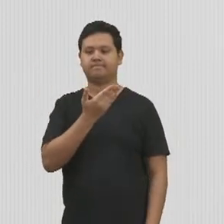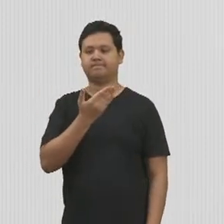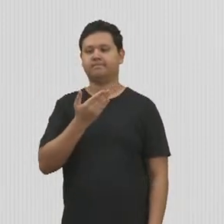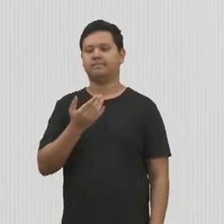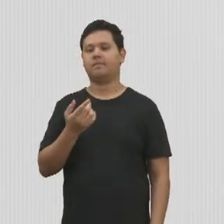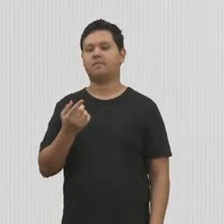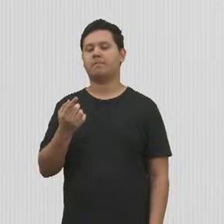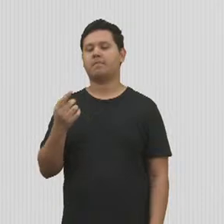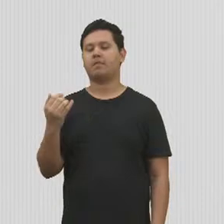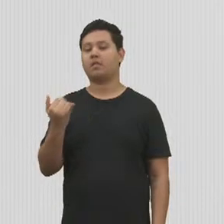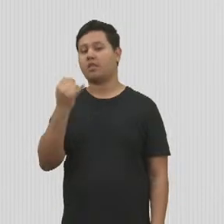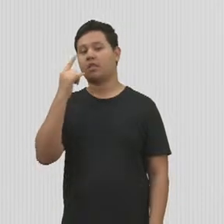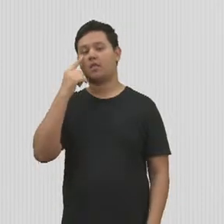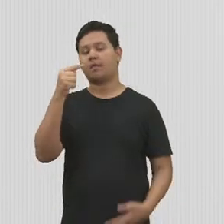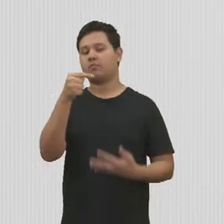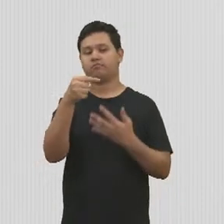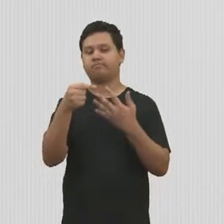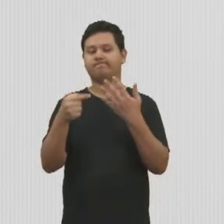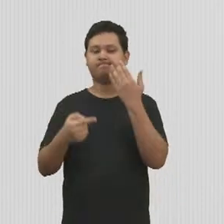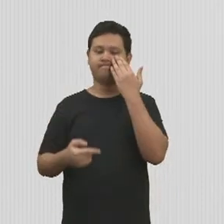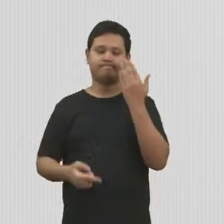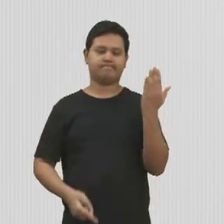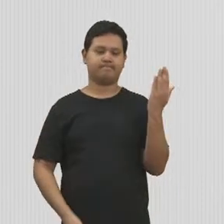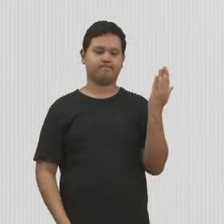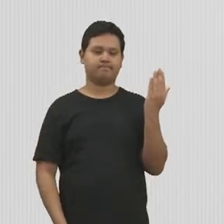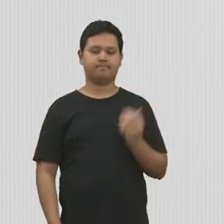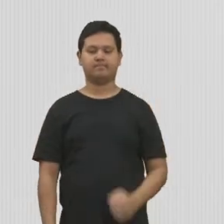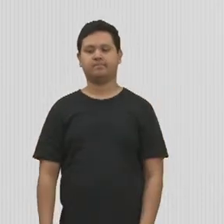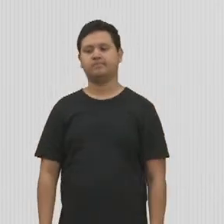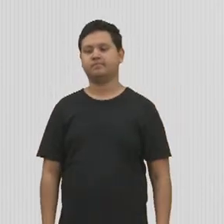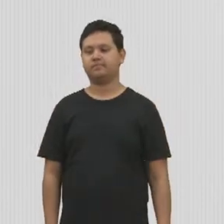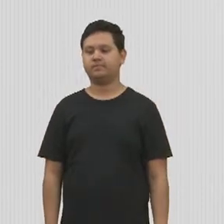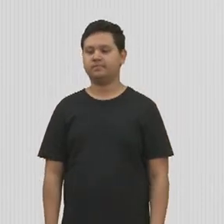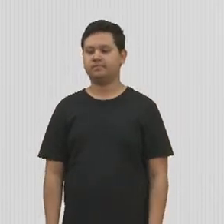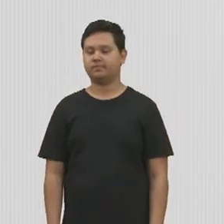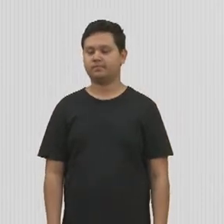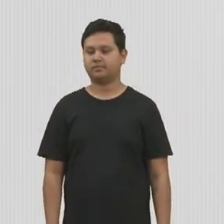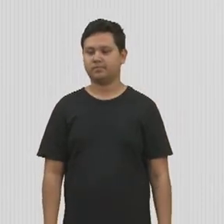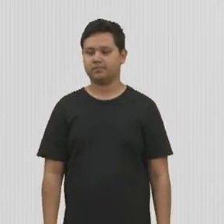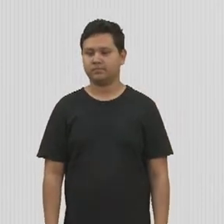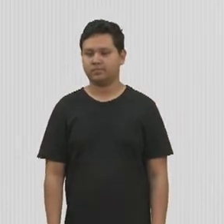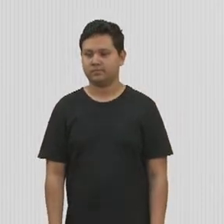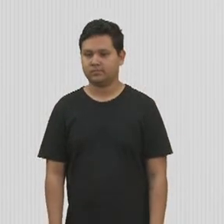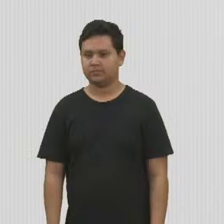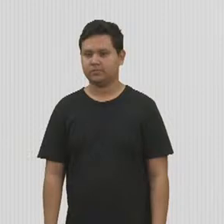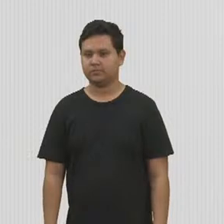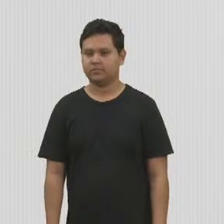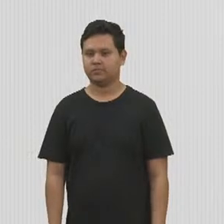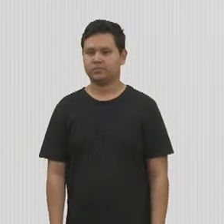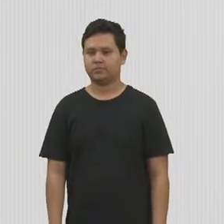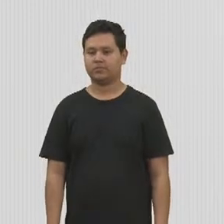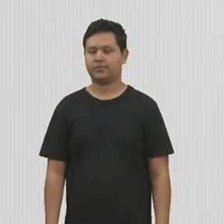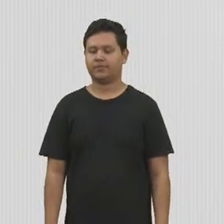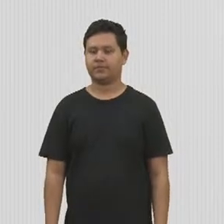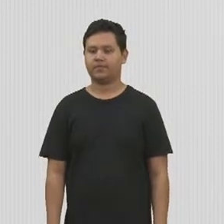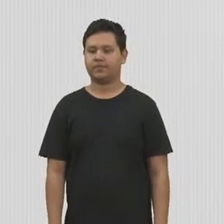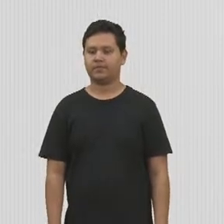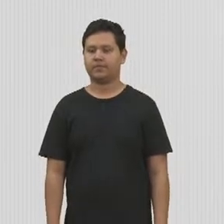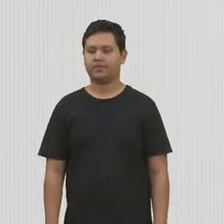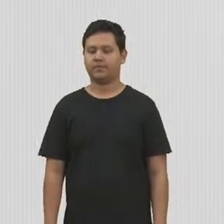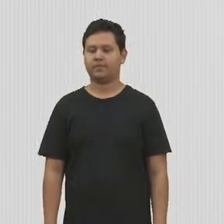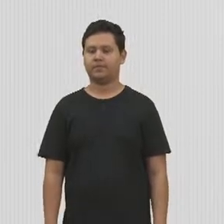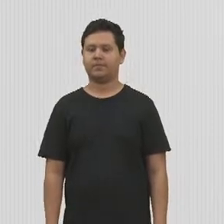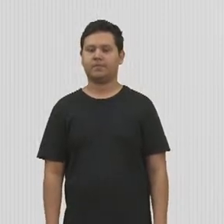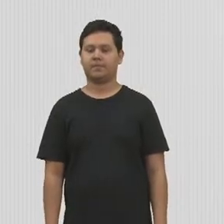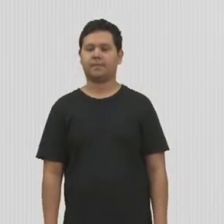muito irrisório e transferência de capital também, praticamente, e outras também. Pode passar, por gentileza. Então,